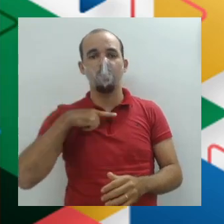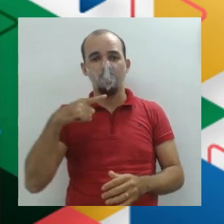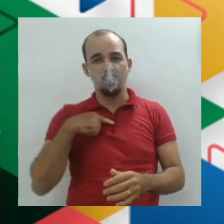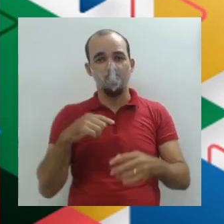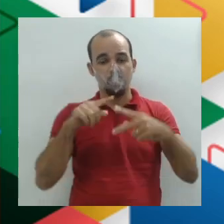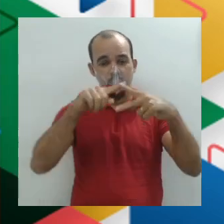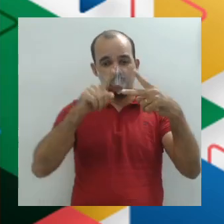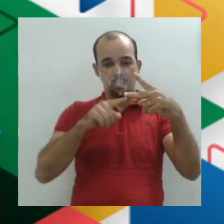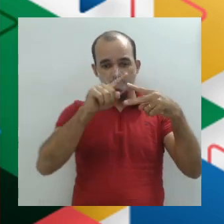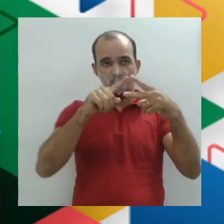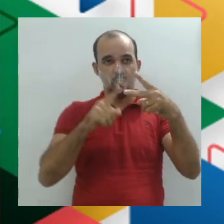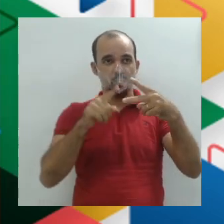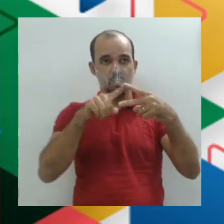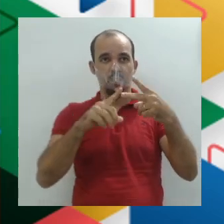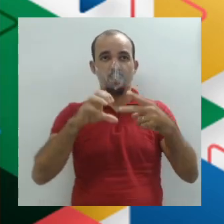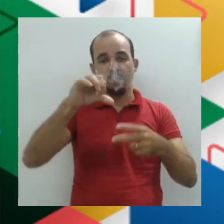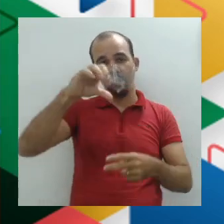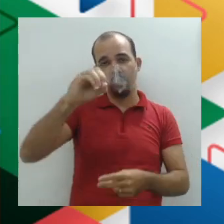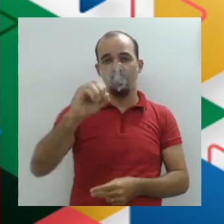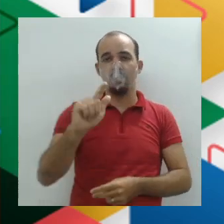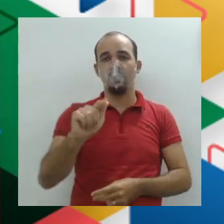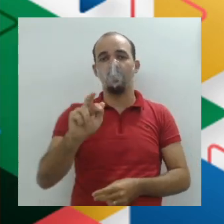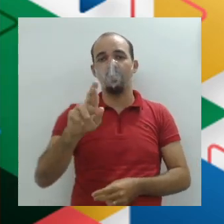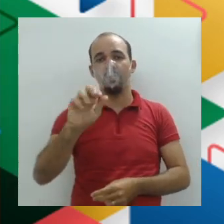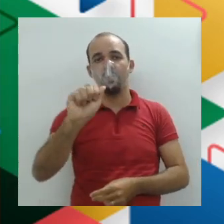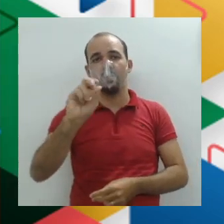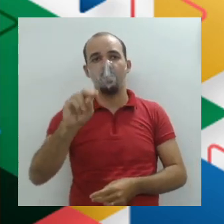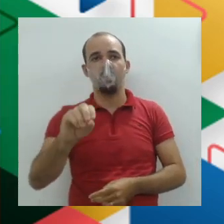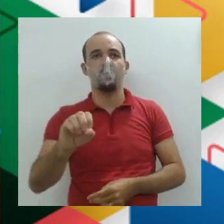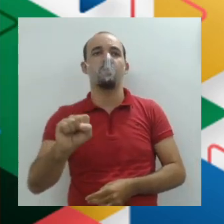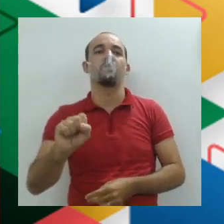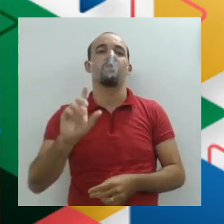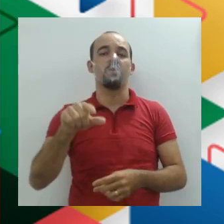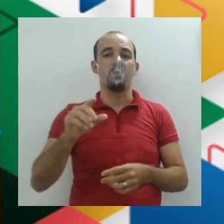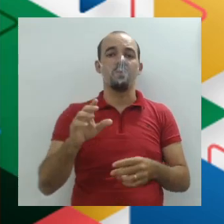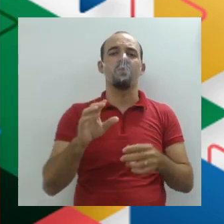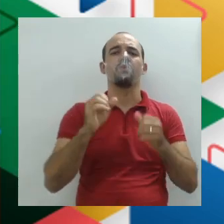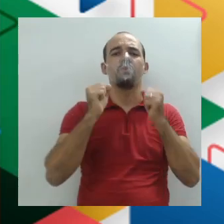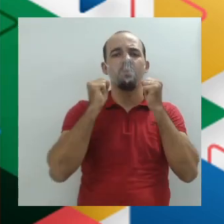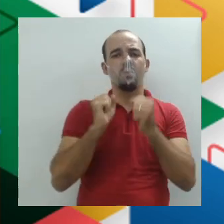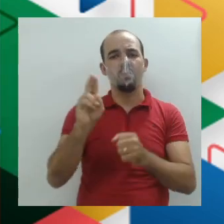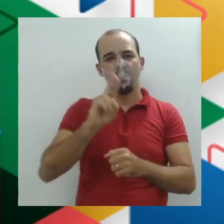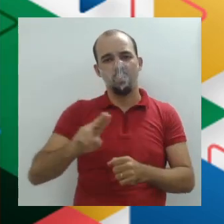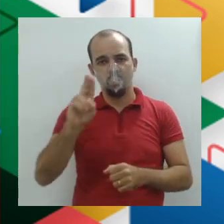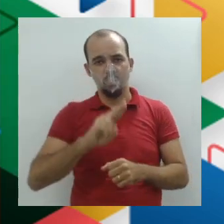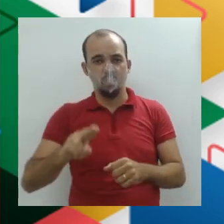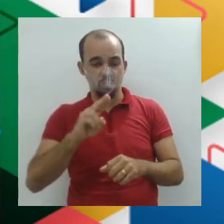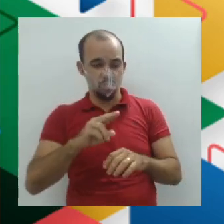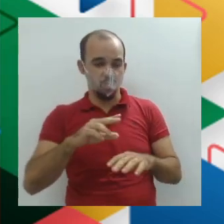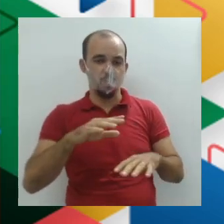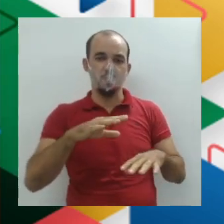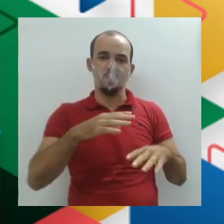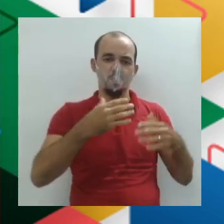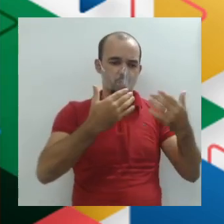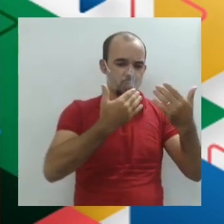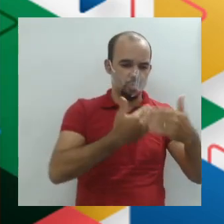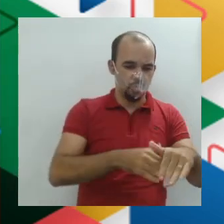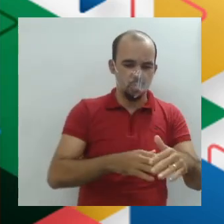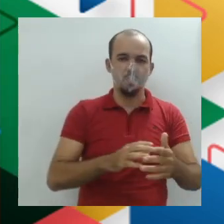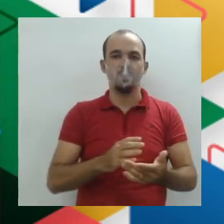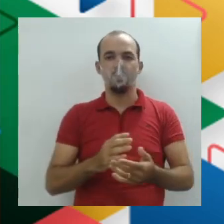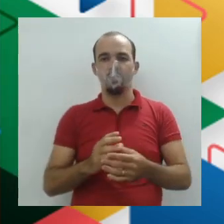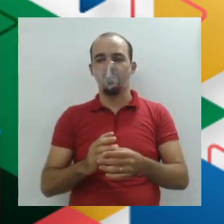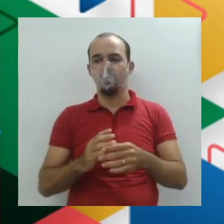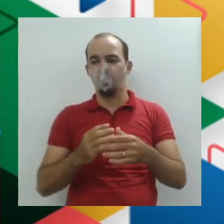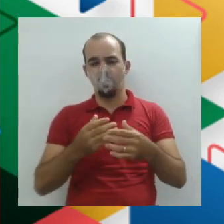para consulta em boa parte das questões na sala de aula e também em provas de concursos vestibulares.